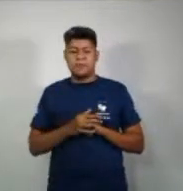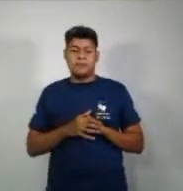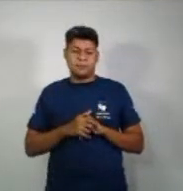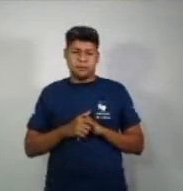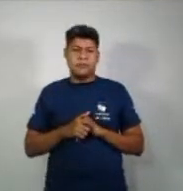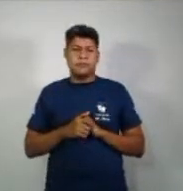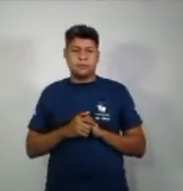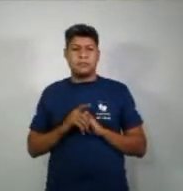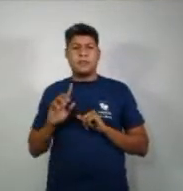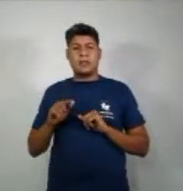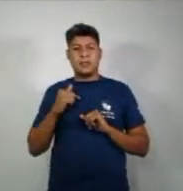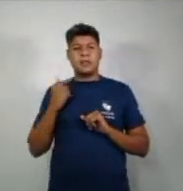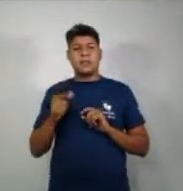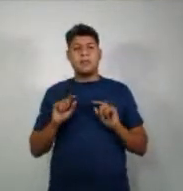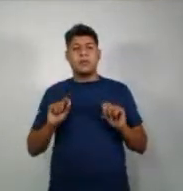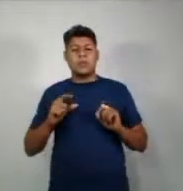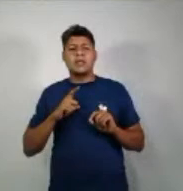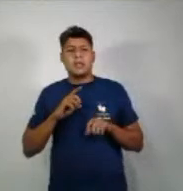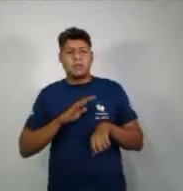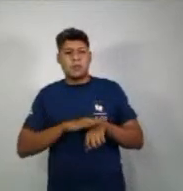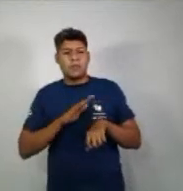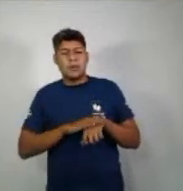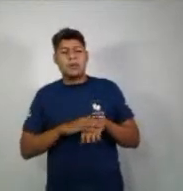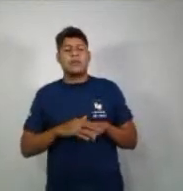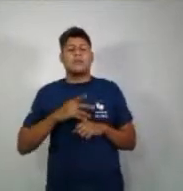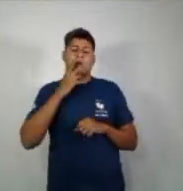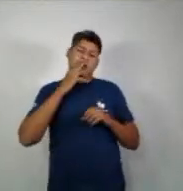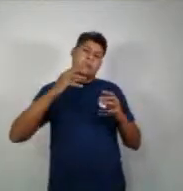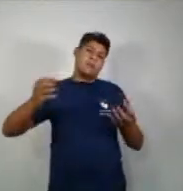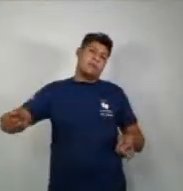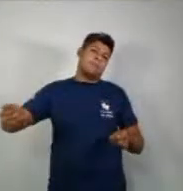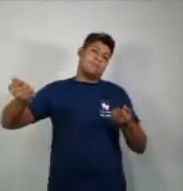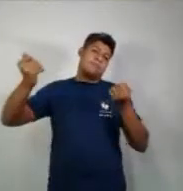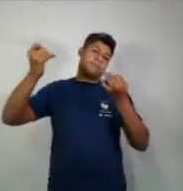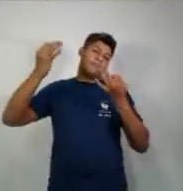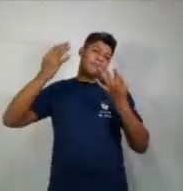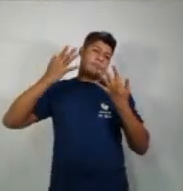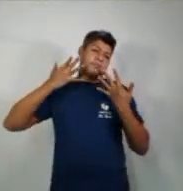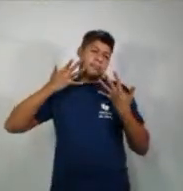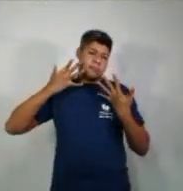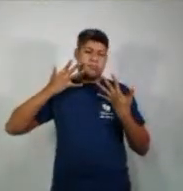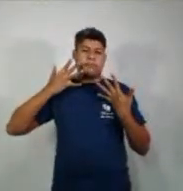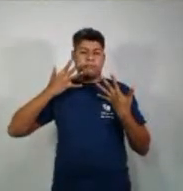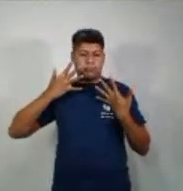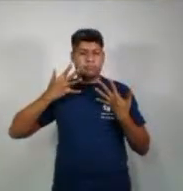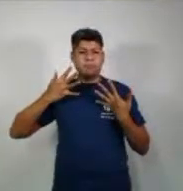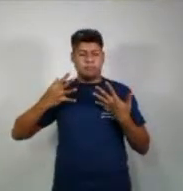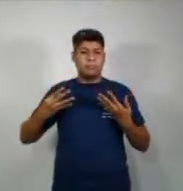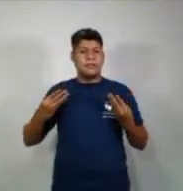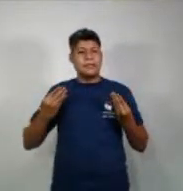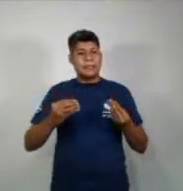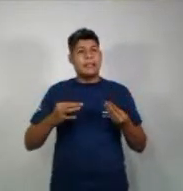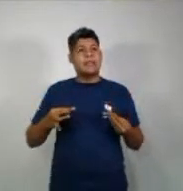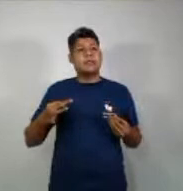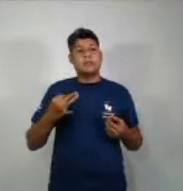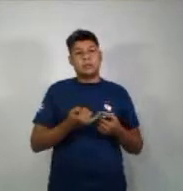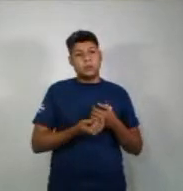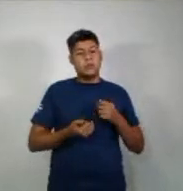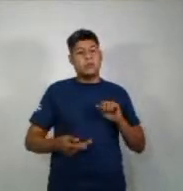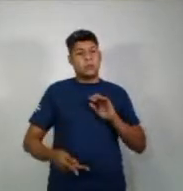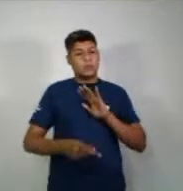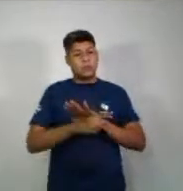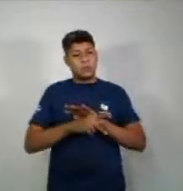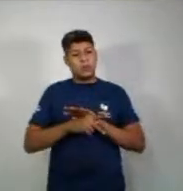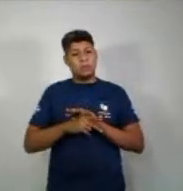E aí depois eu acho que tem um momento de luz na vida dele, sem dúvida, que acho que mudaria tudo, que é o encontro com a